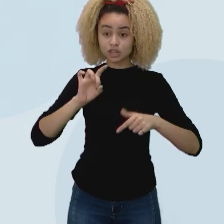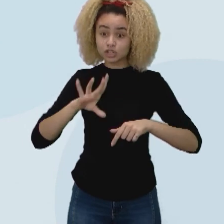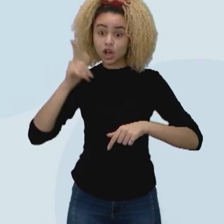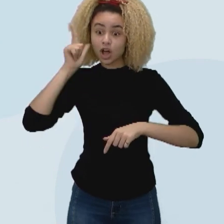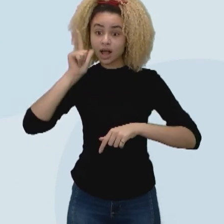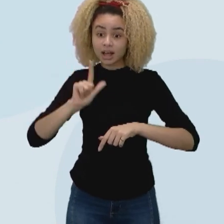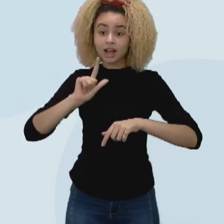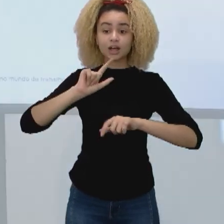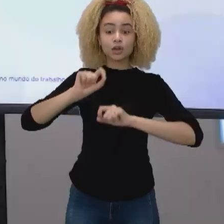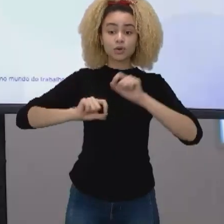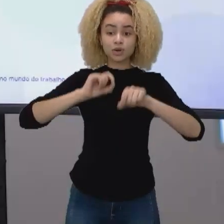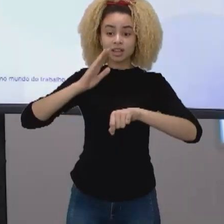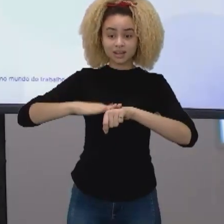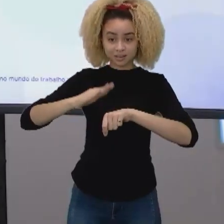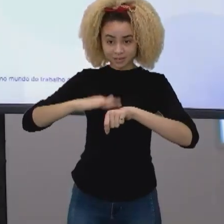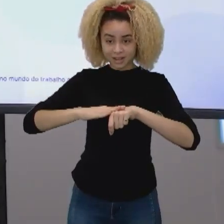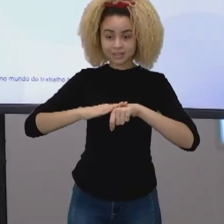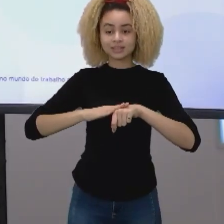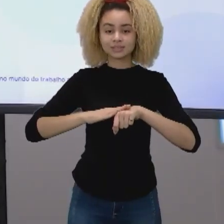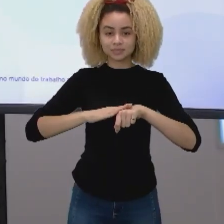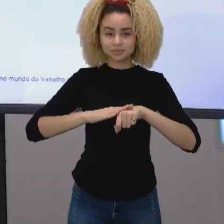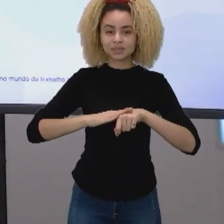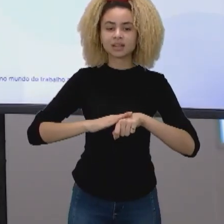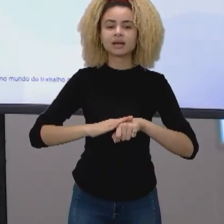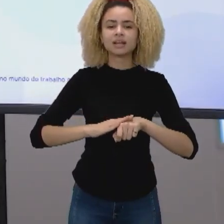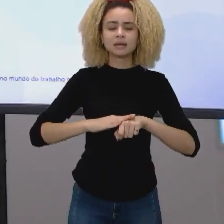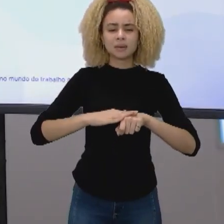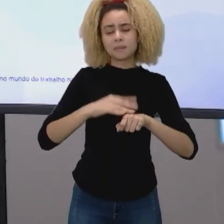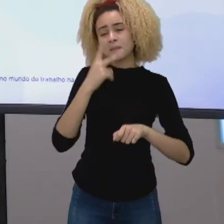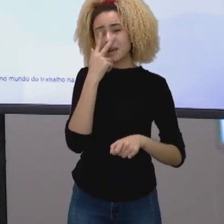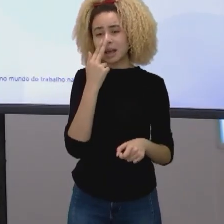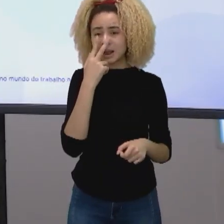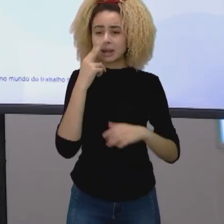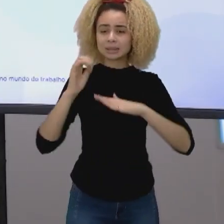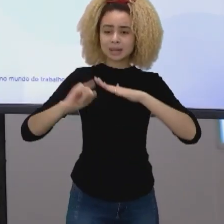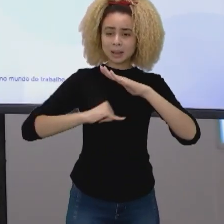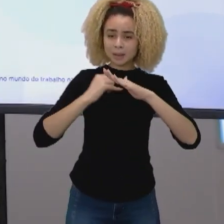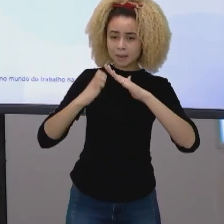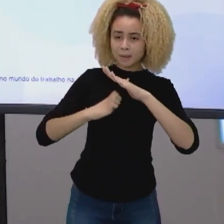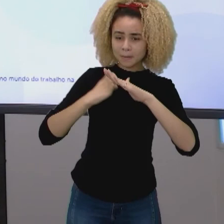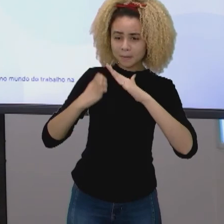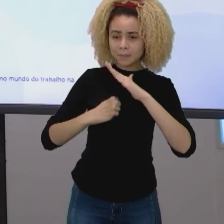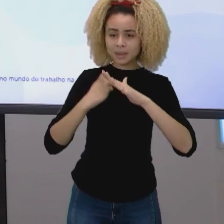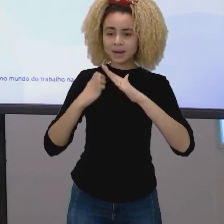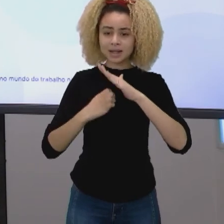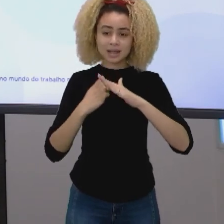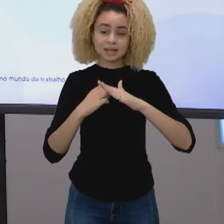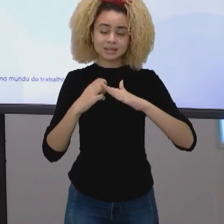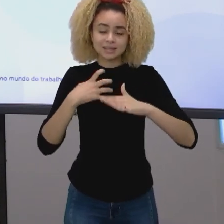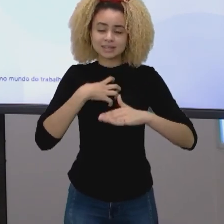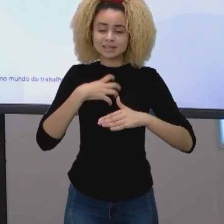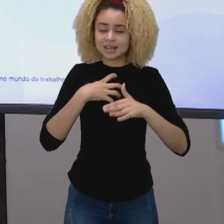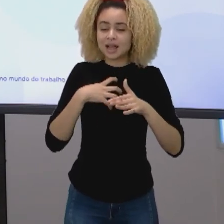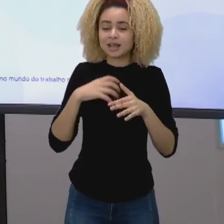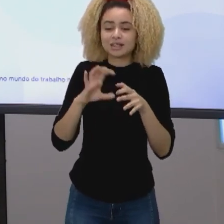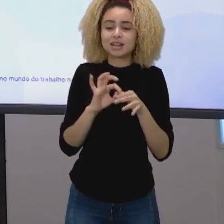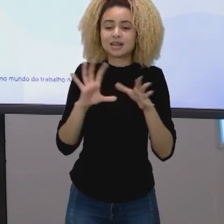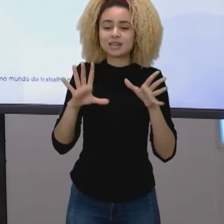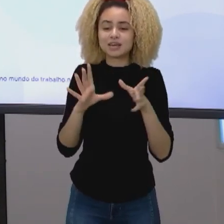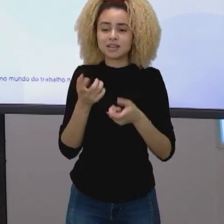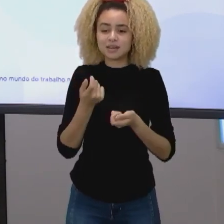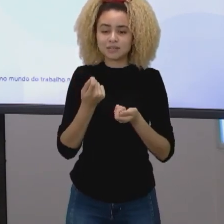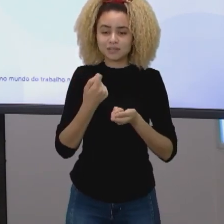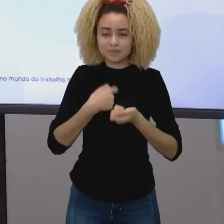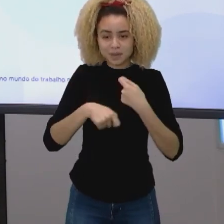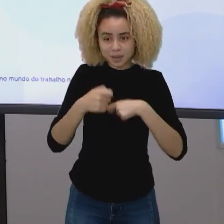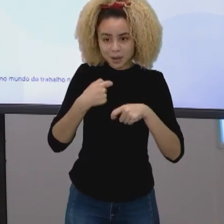produz, né, da empresa. Há uma aparência de que a empresa e ele, trabalhador, são livres para negociar, né, porque